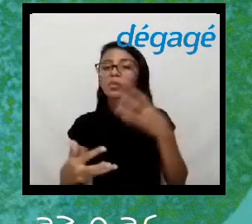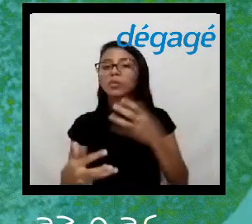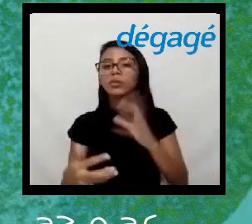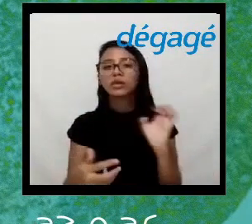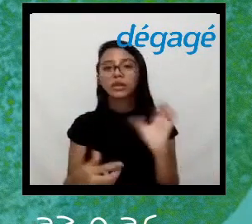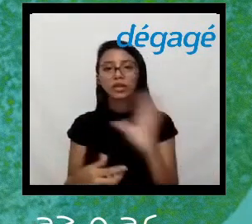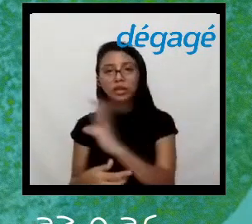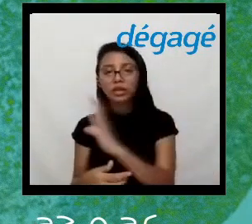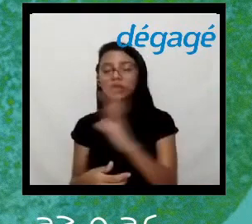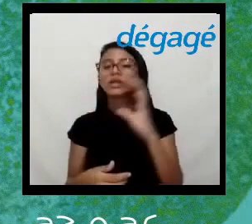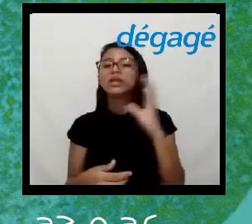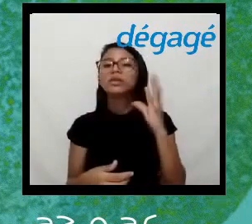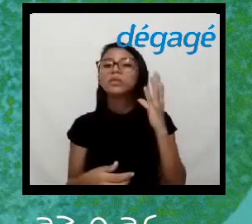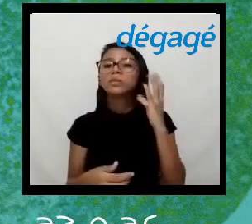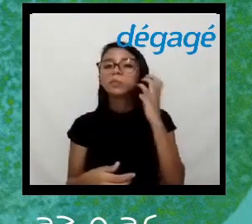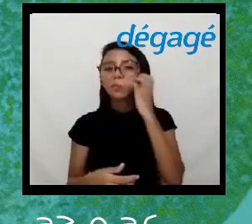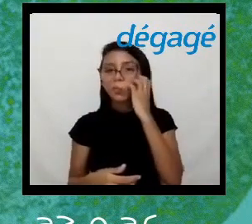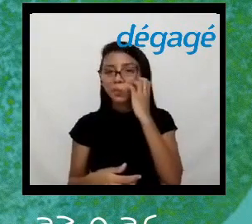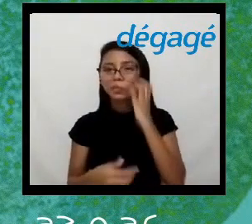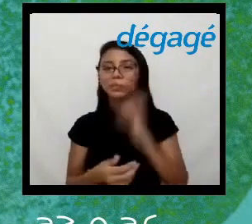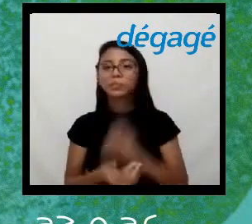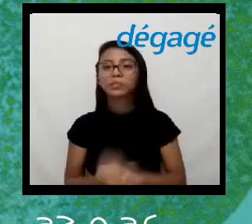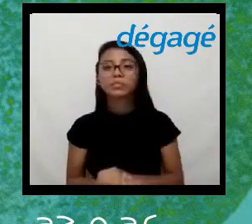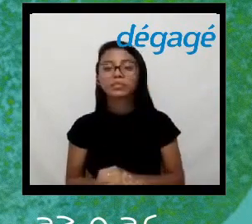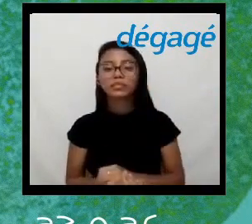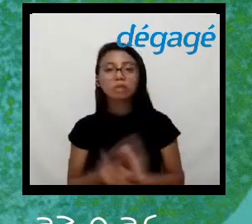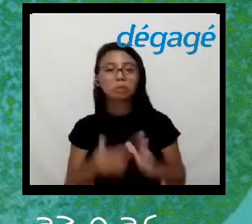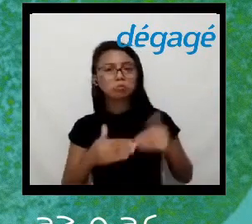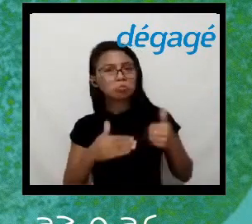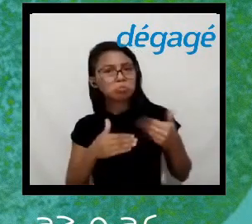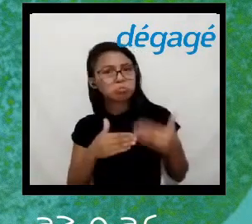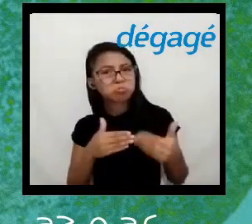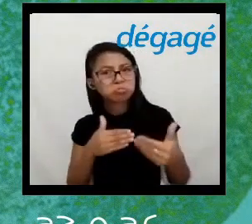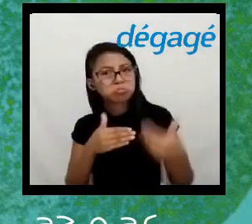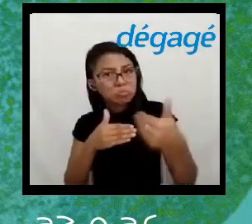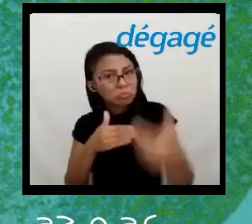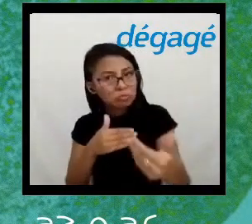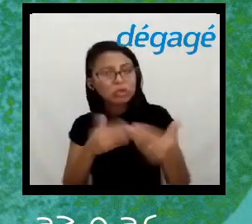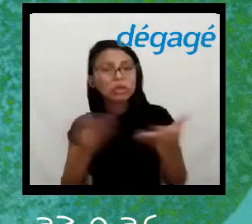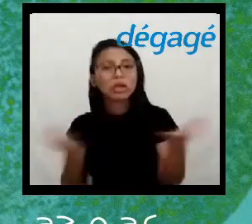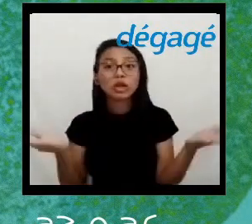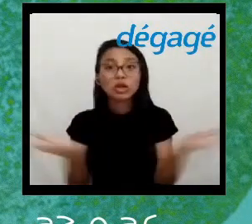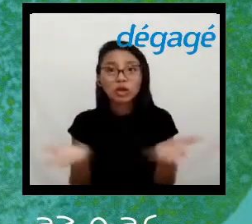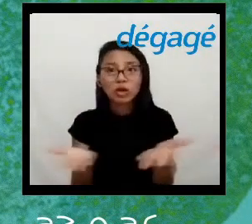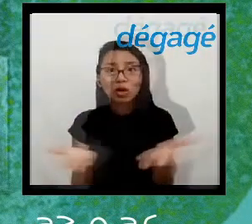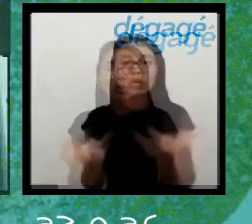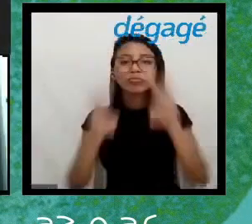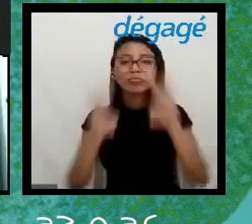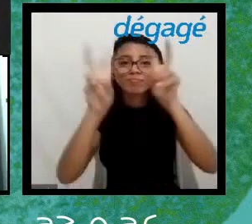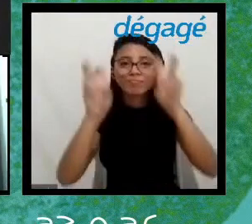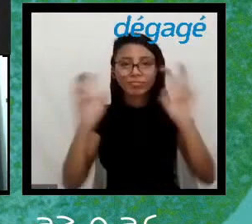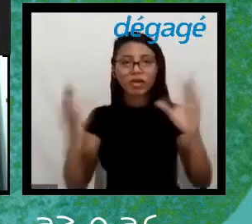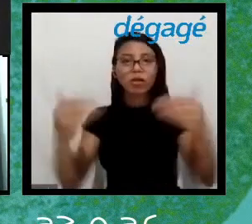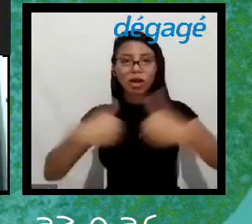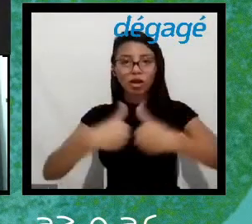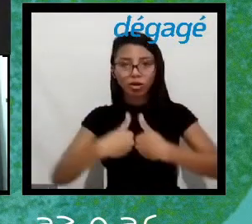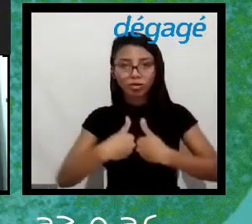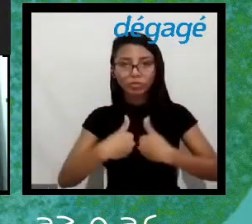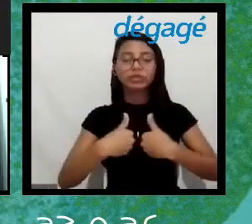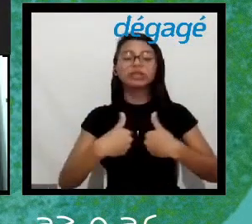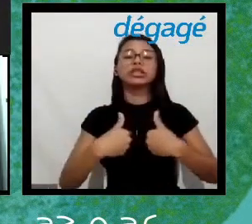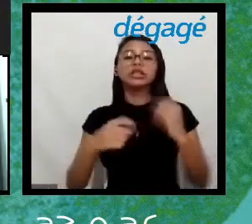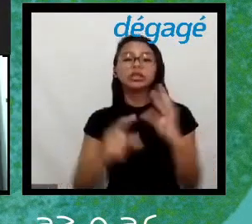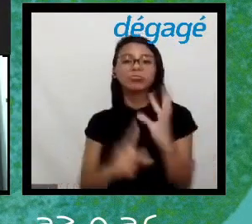essa jornada, essa longa jornada que inicia agora com autismos, afetos e